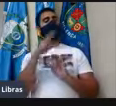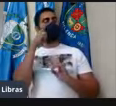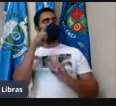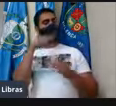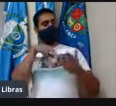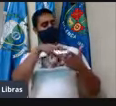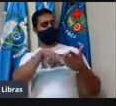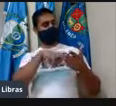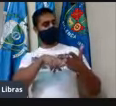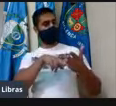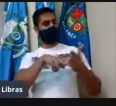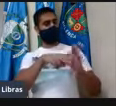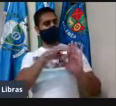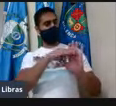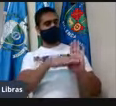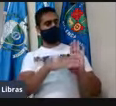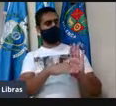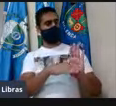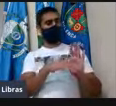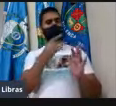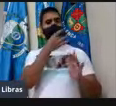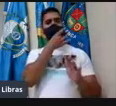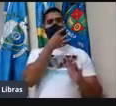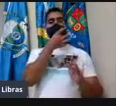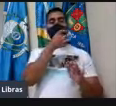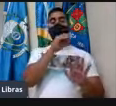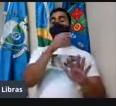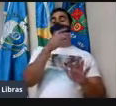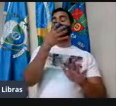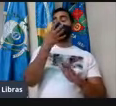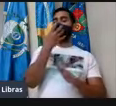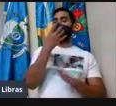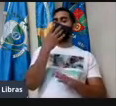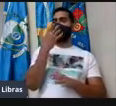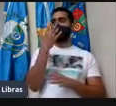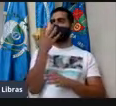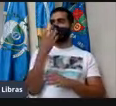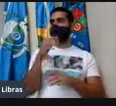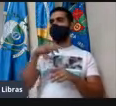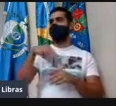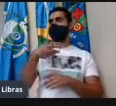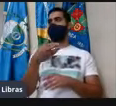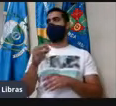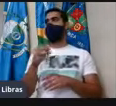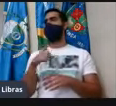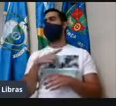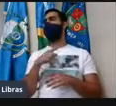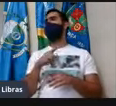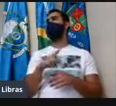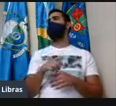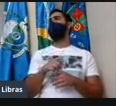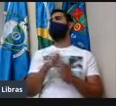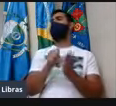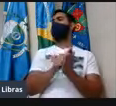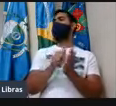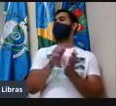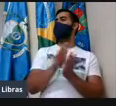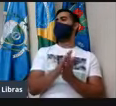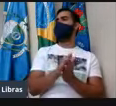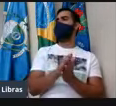do exercício físico de fevereiro e março, multa de juros de parcelamento. É um valor ínfimo,